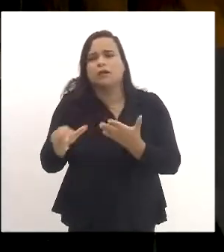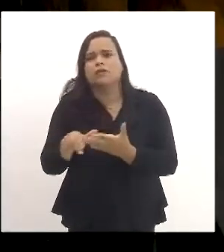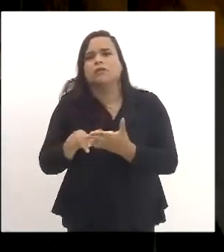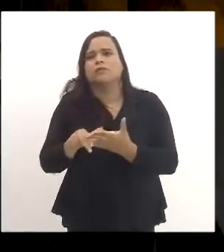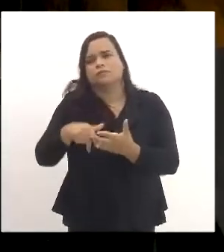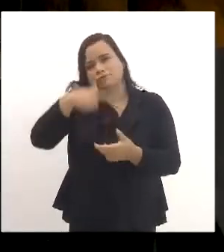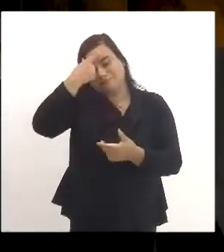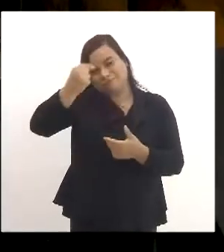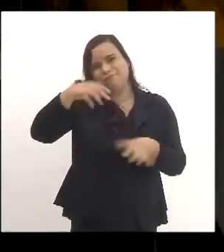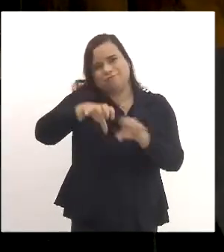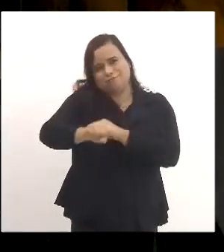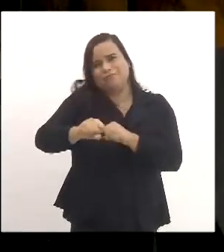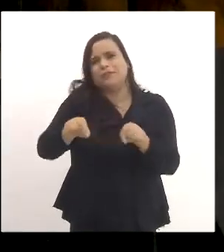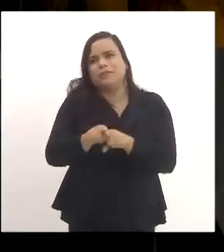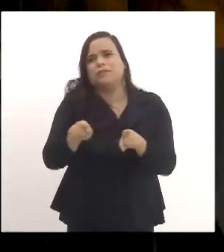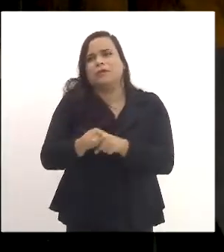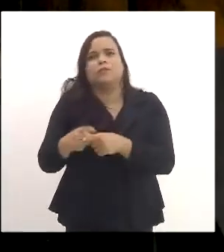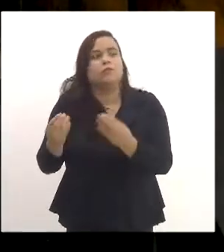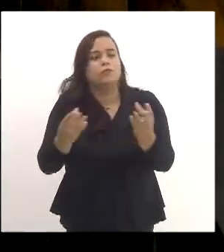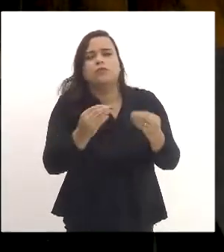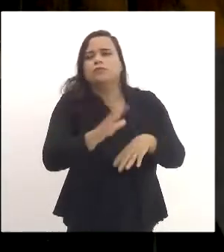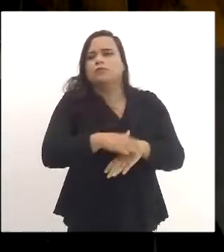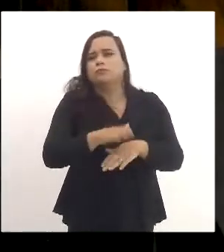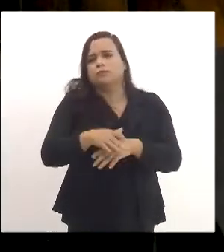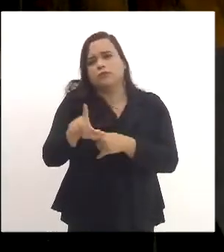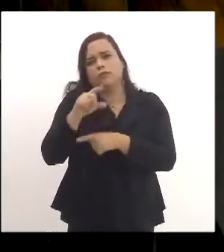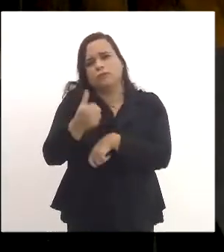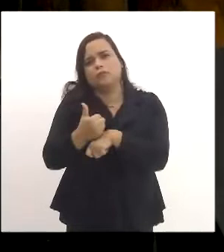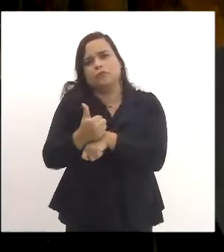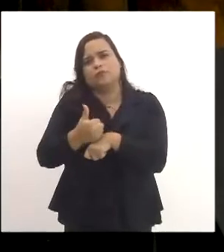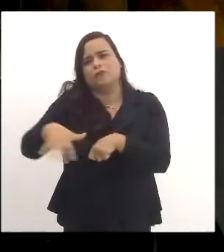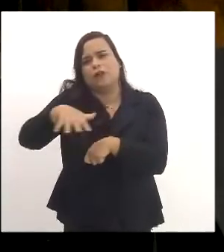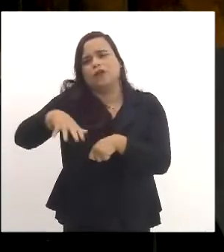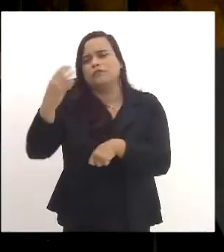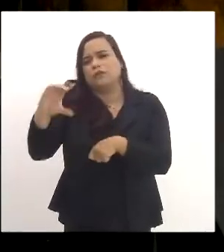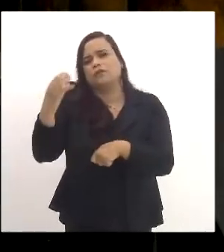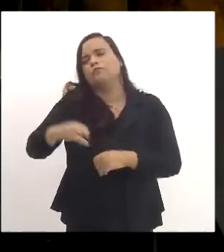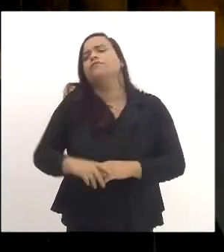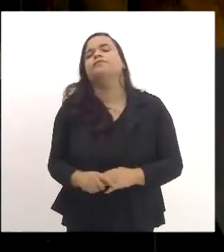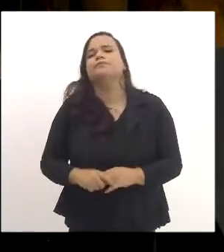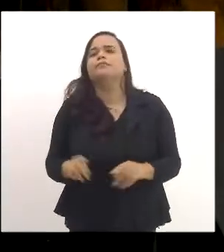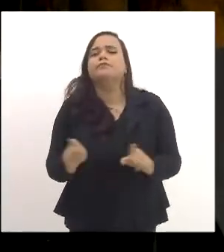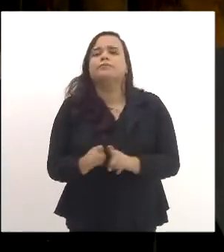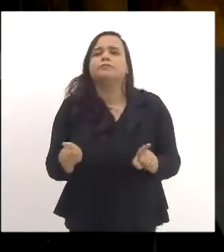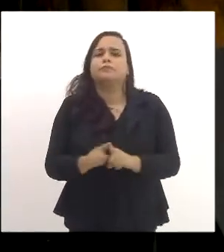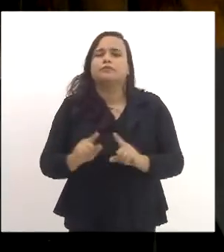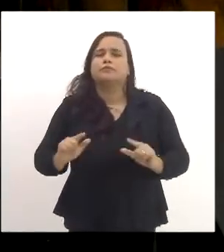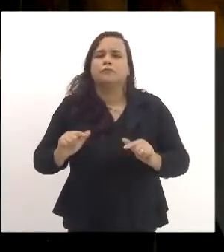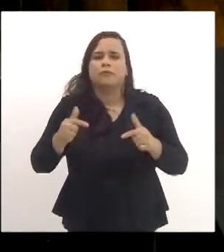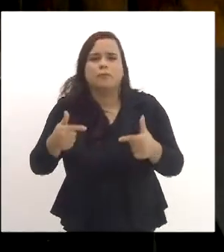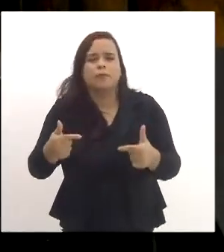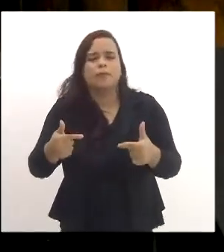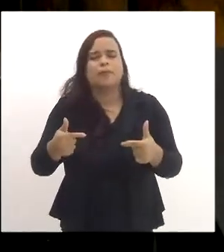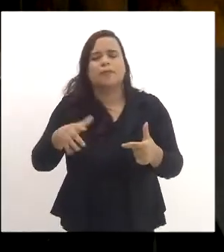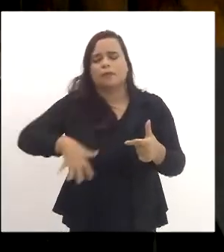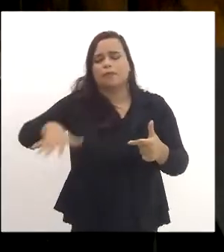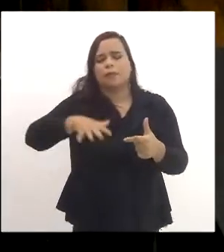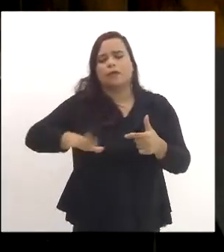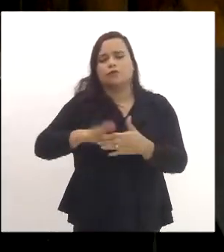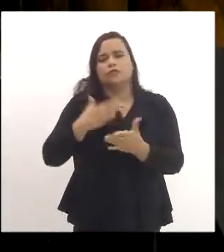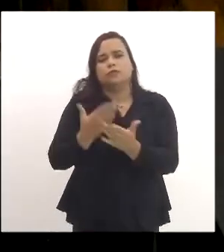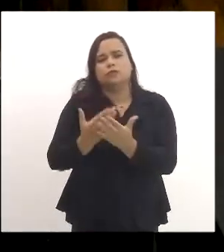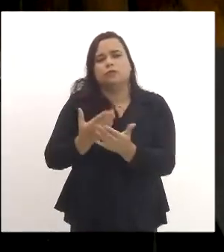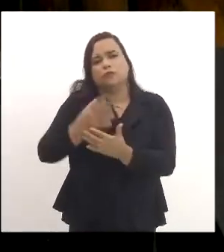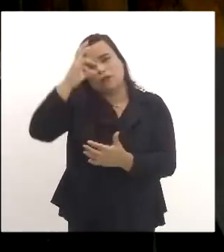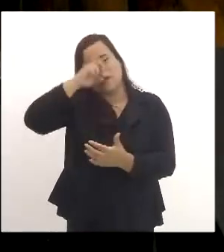graduar-se e muitos deles optar por carreiras científicas. E faço porque nasci num ambiente escolar, aprendi